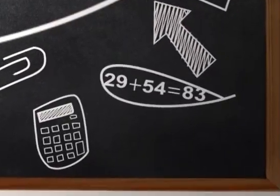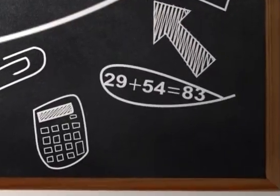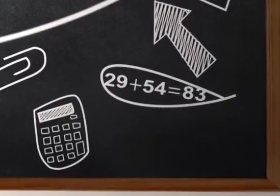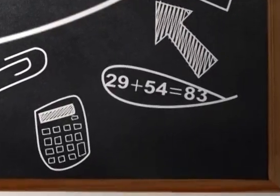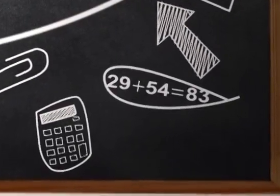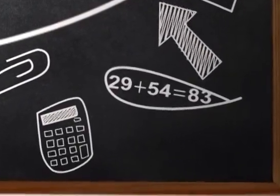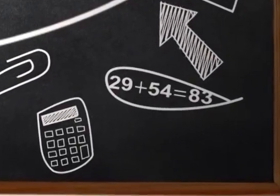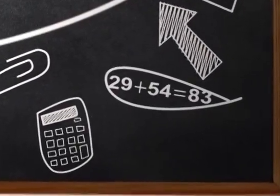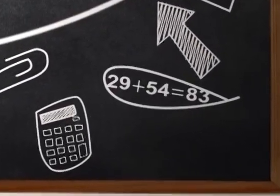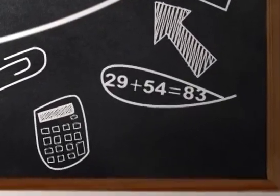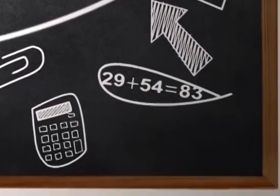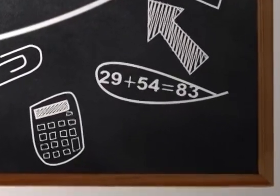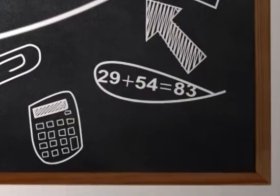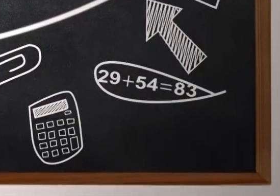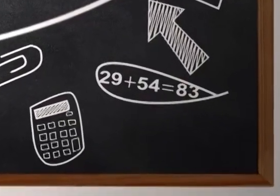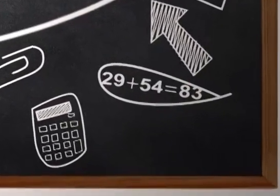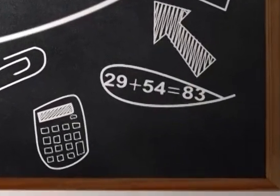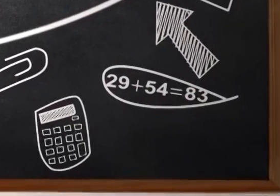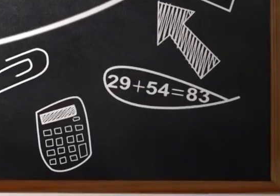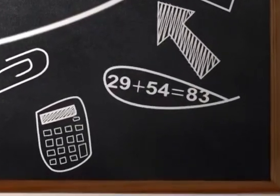E aí